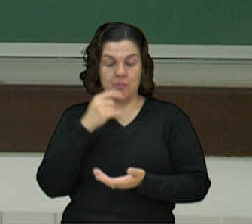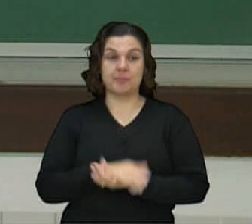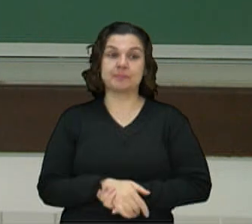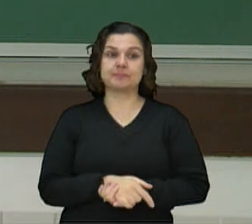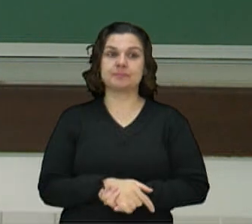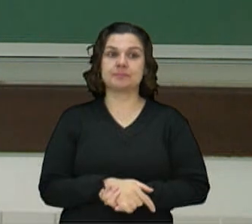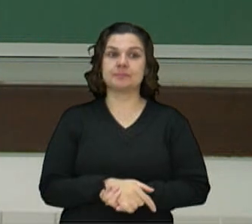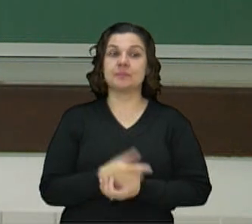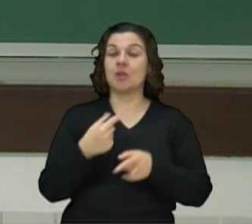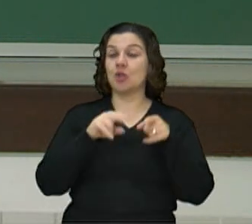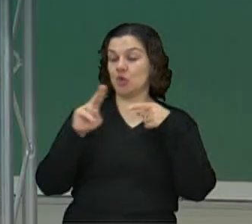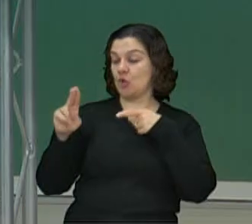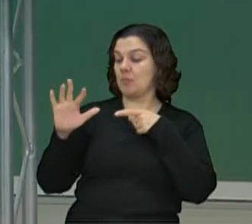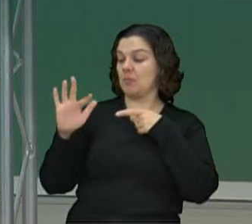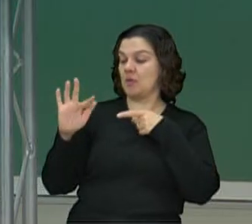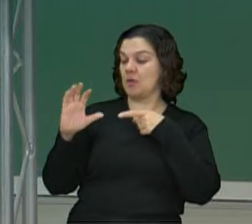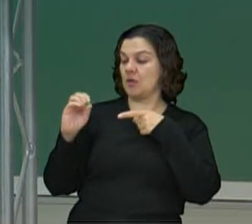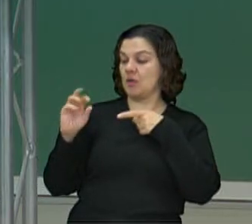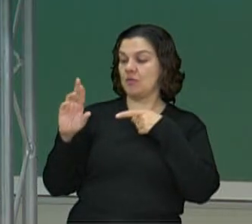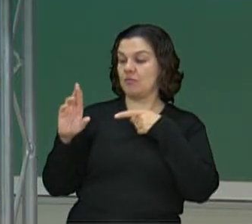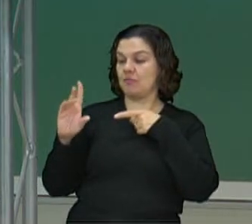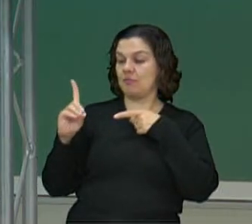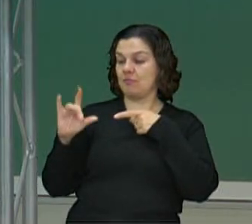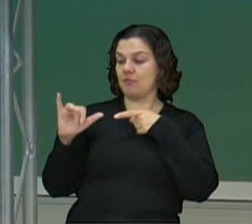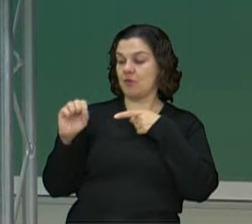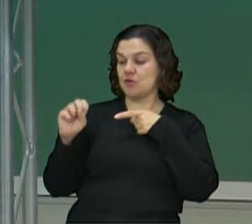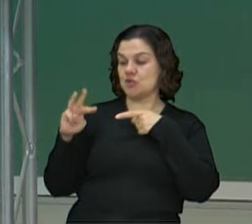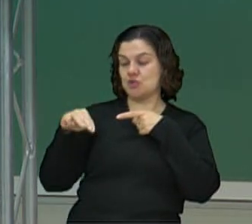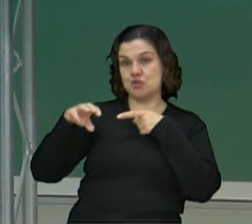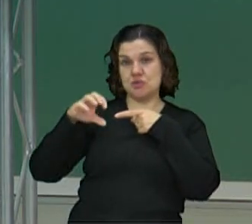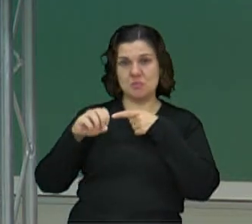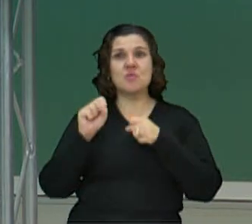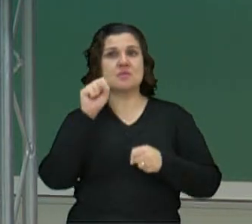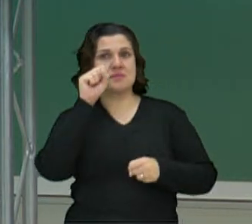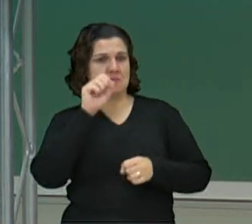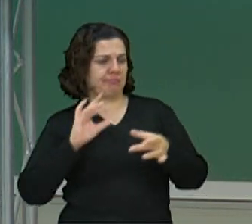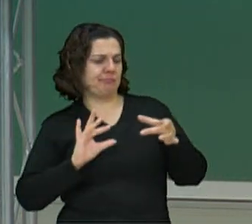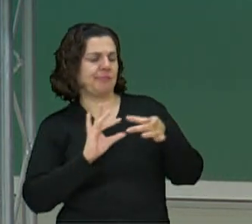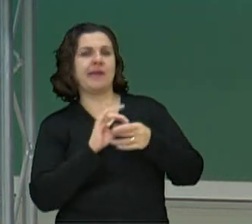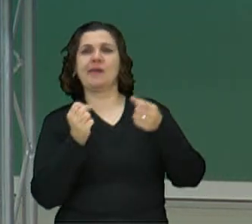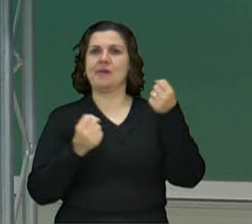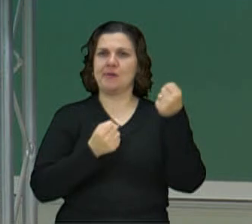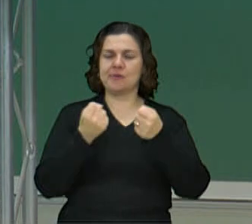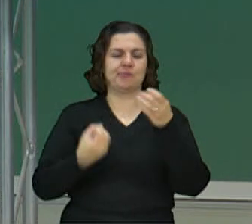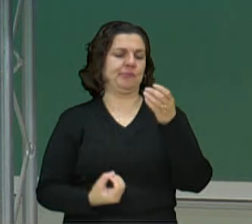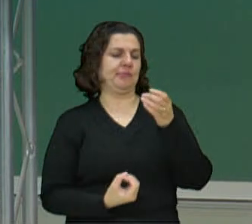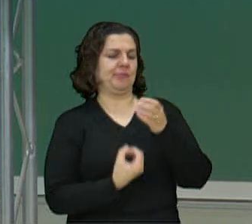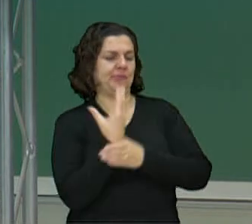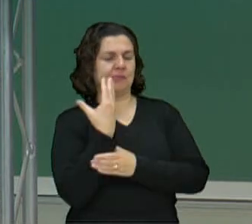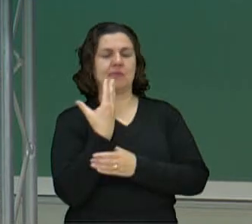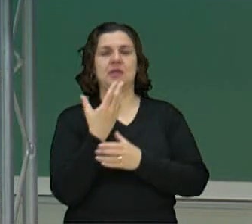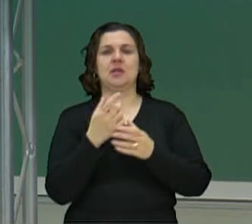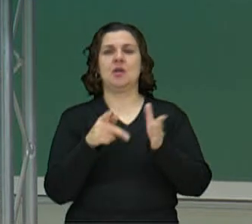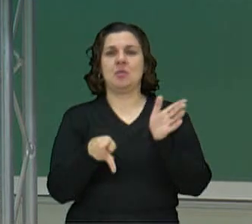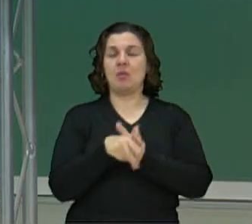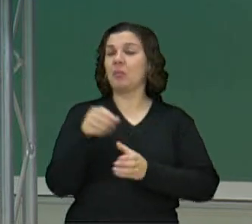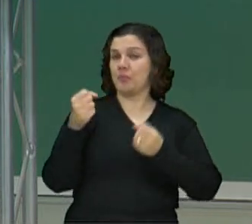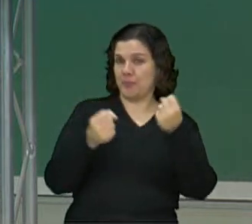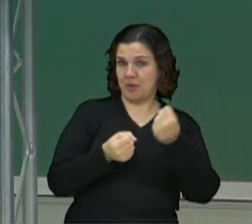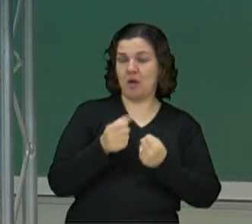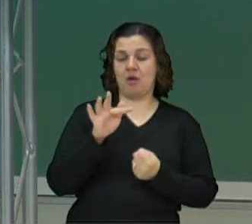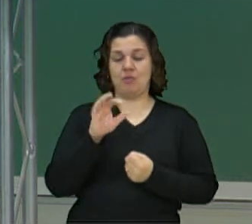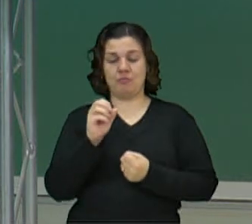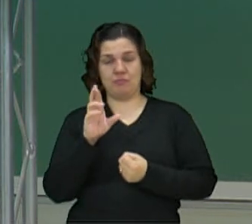o Fordismo, sim, ligado ao Henry Ford, o criador da empresa de